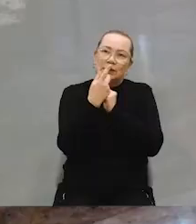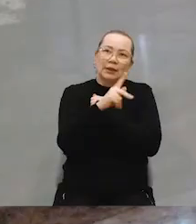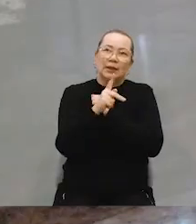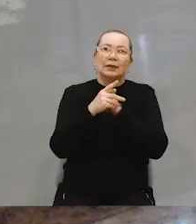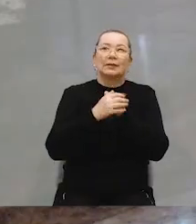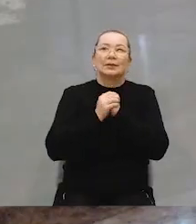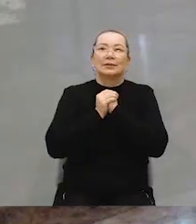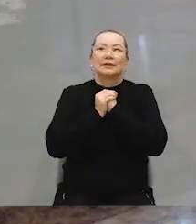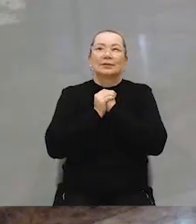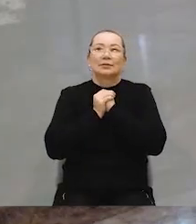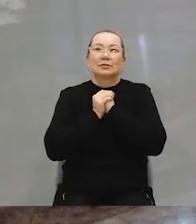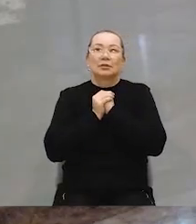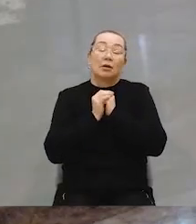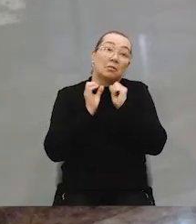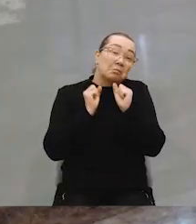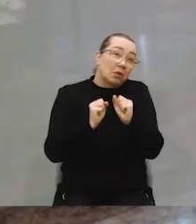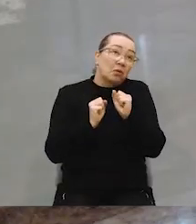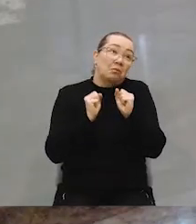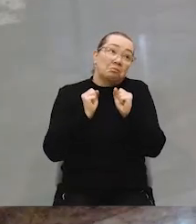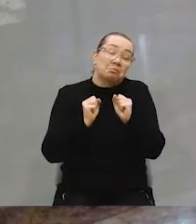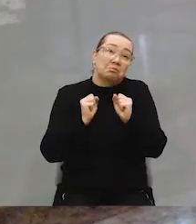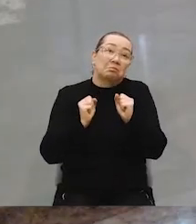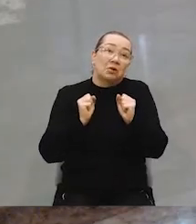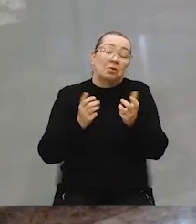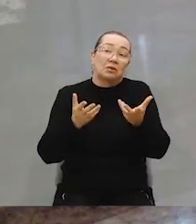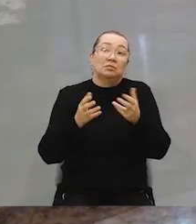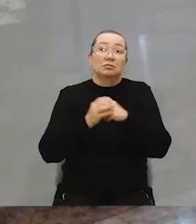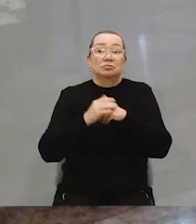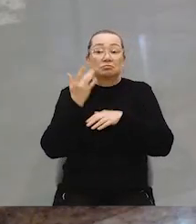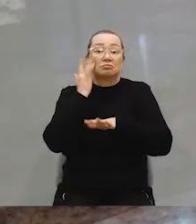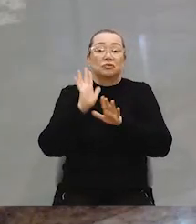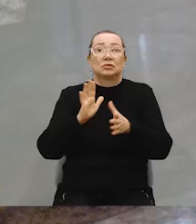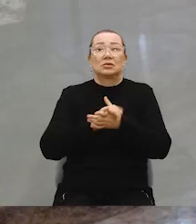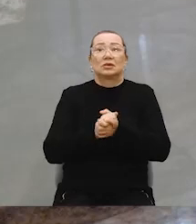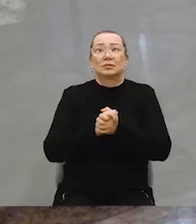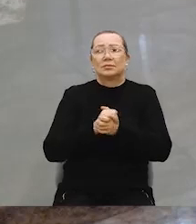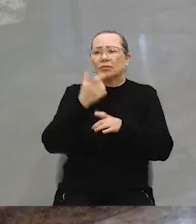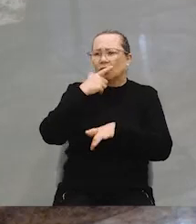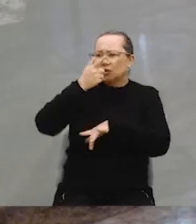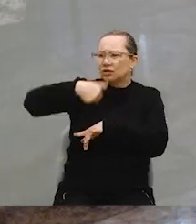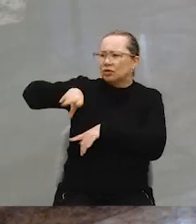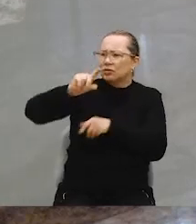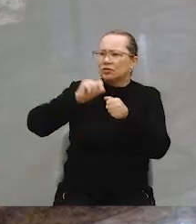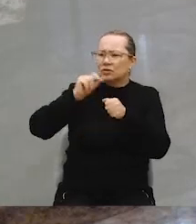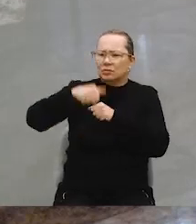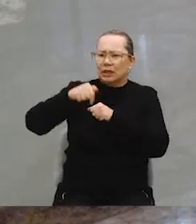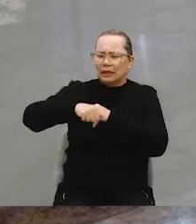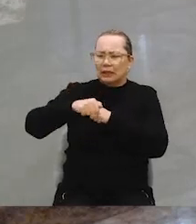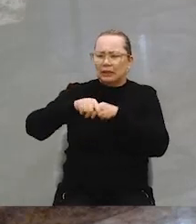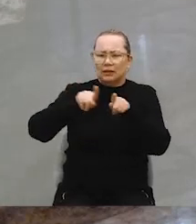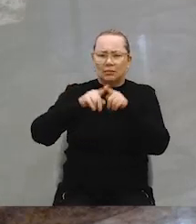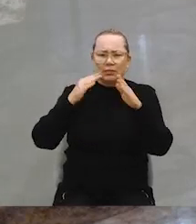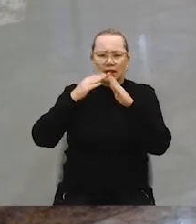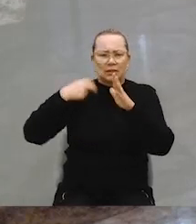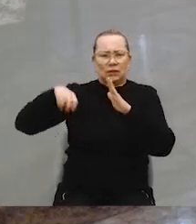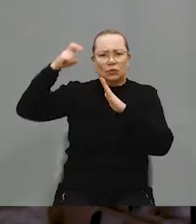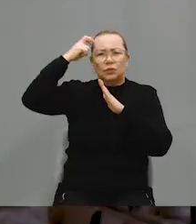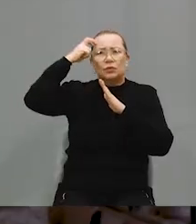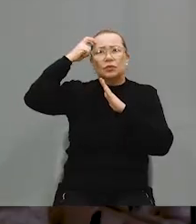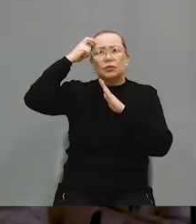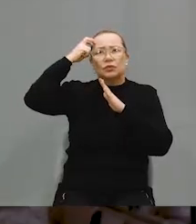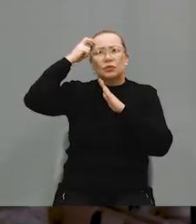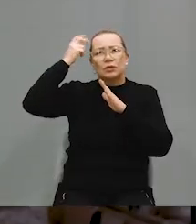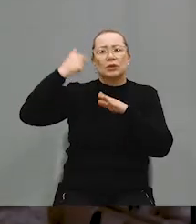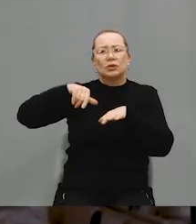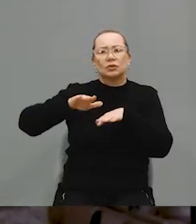Né? É possível, é possível. Eu acho que nós fizemos aqui na Casa da Cultura. Na Casa da Cultura